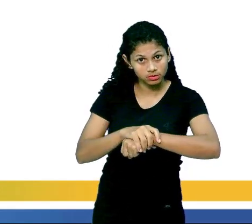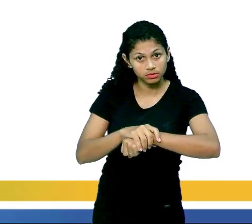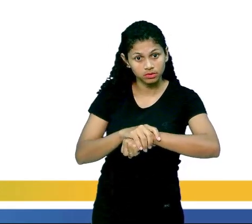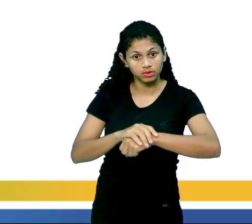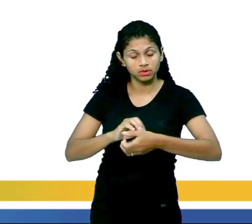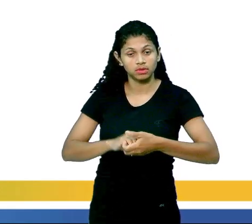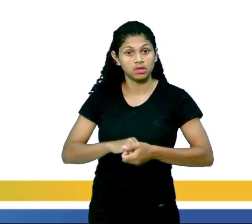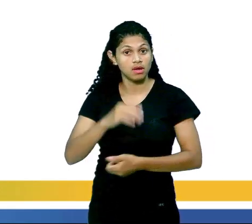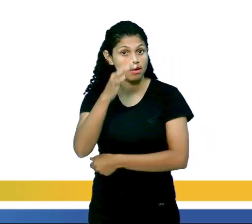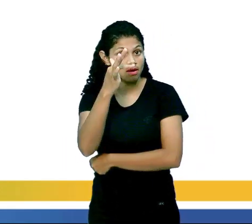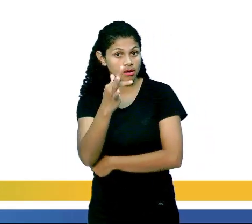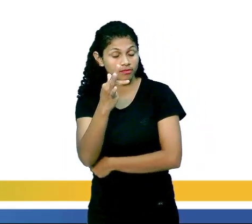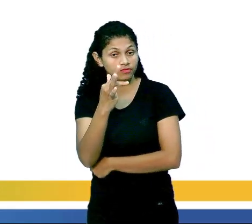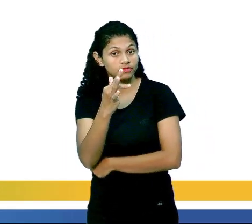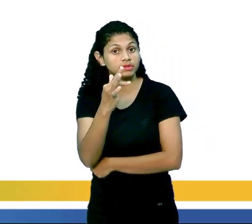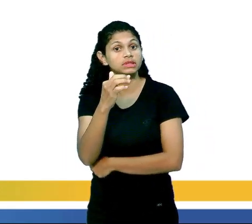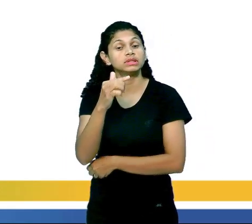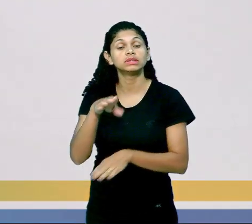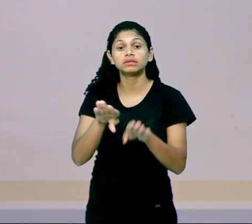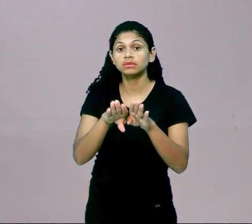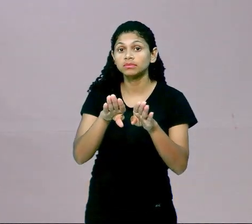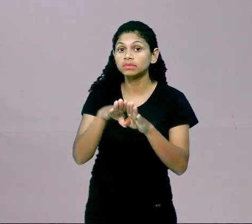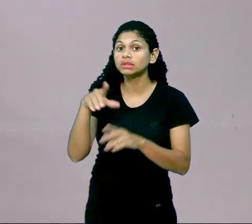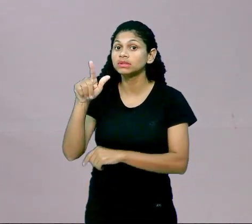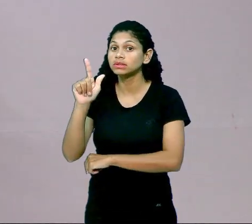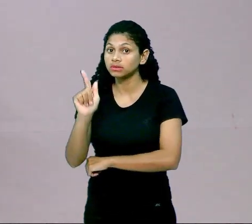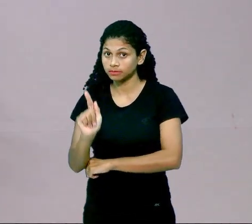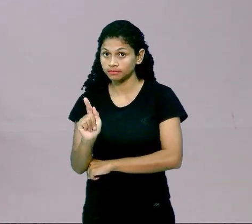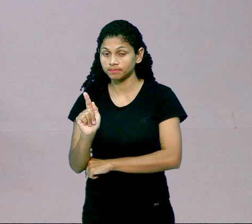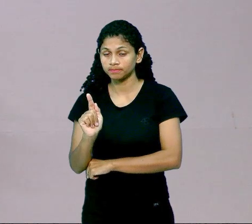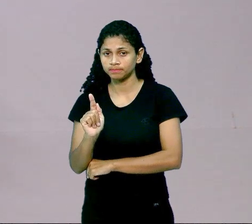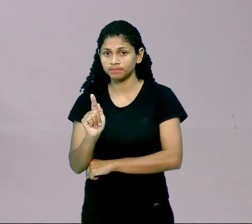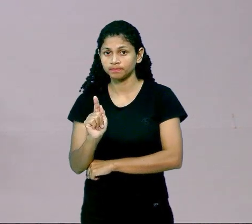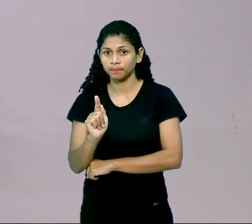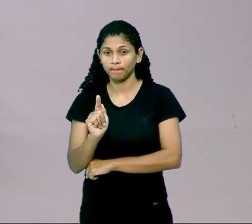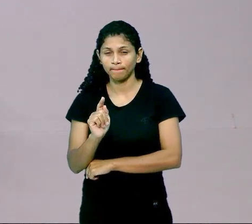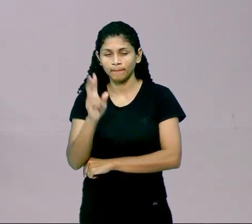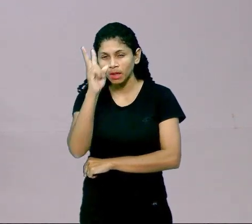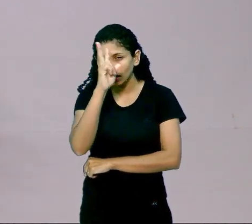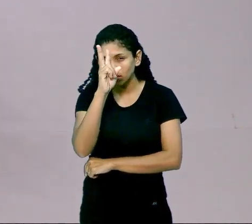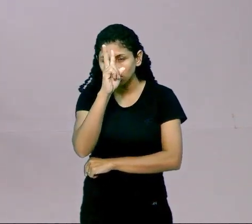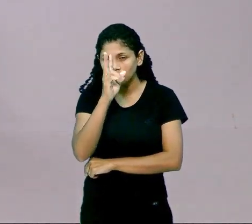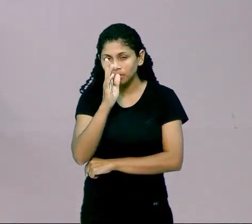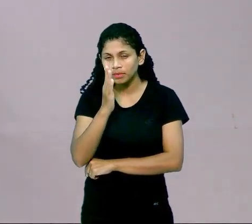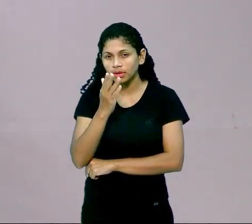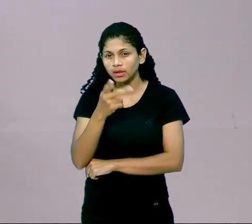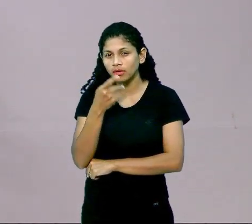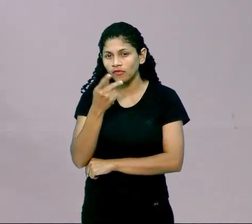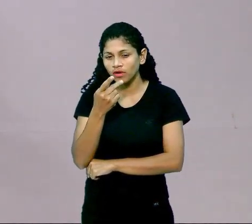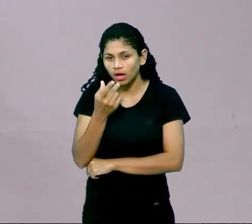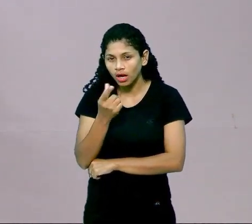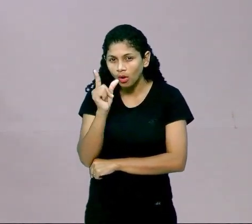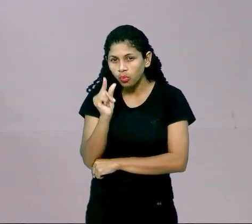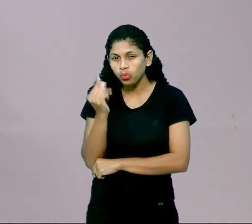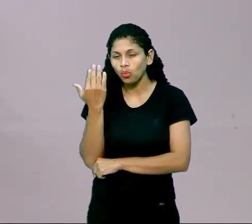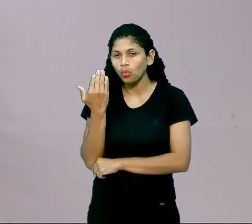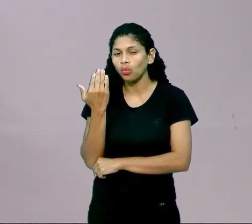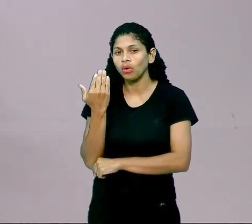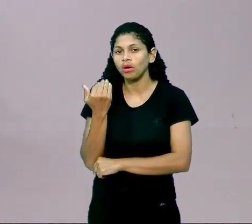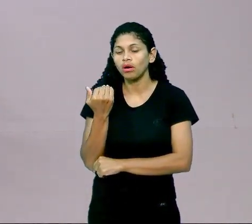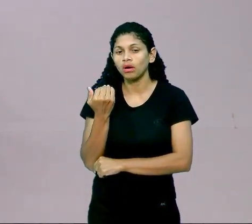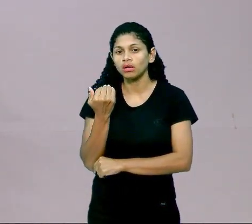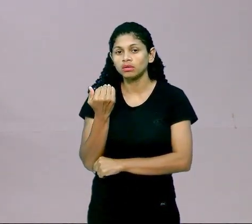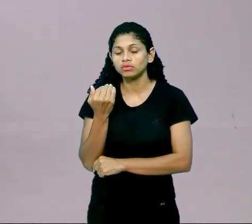função g. Ou seja, lembra quando eu falei agora há pouco, falando de função e